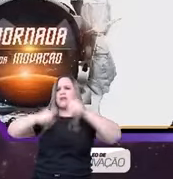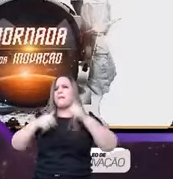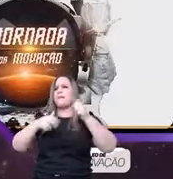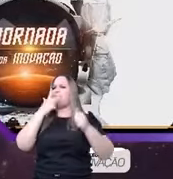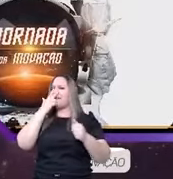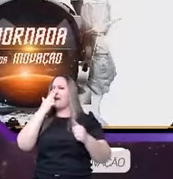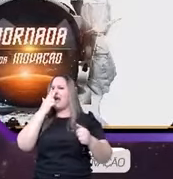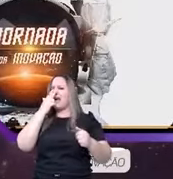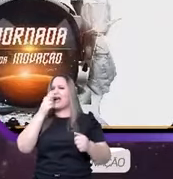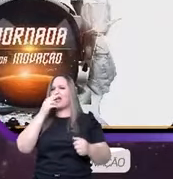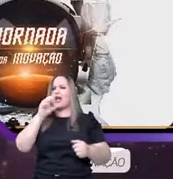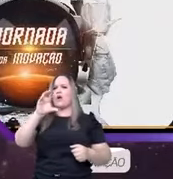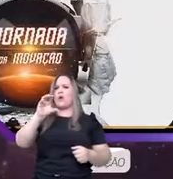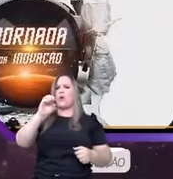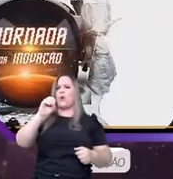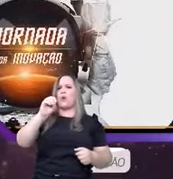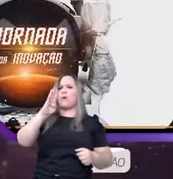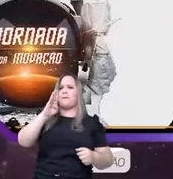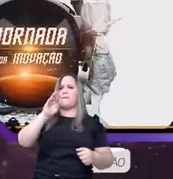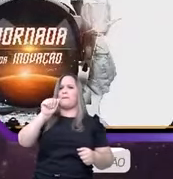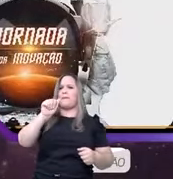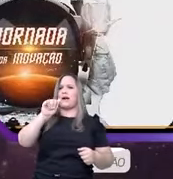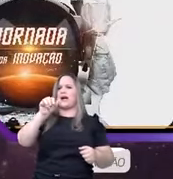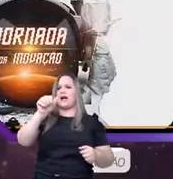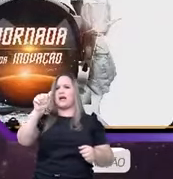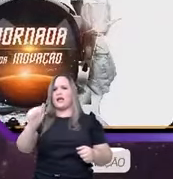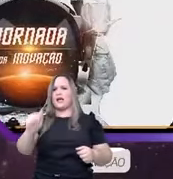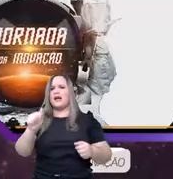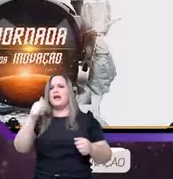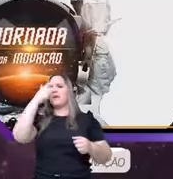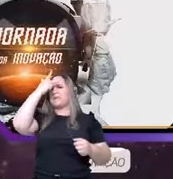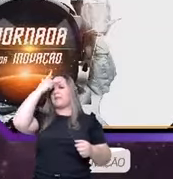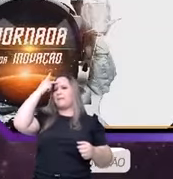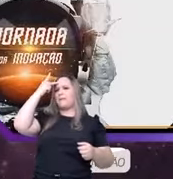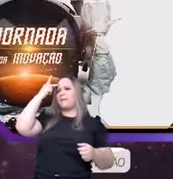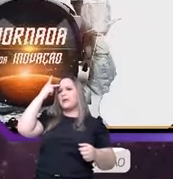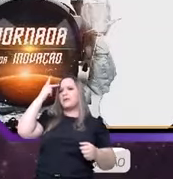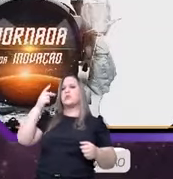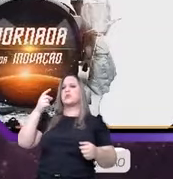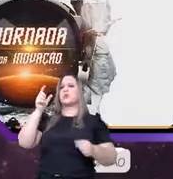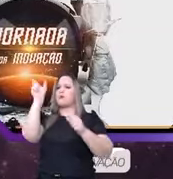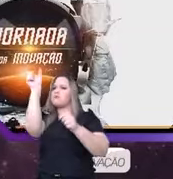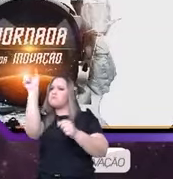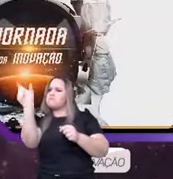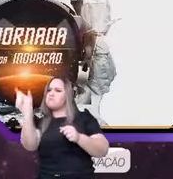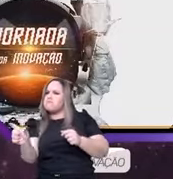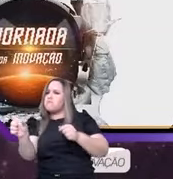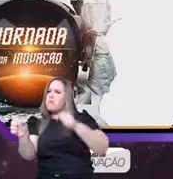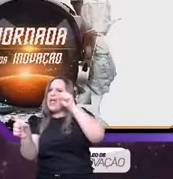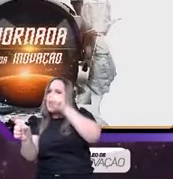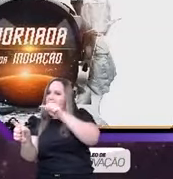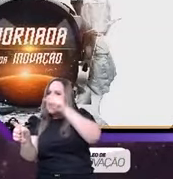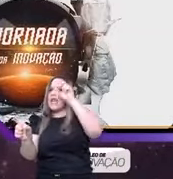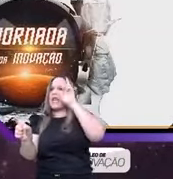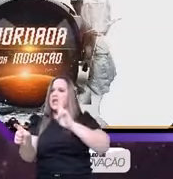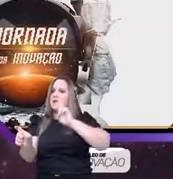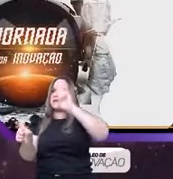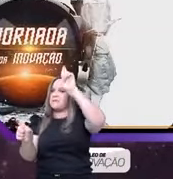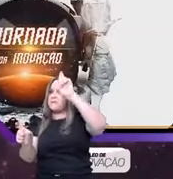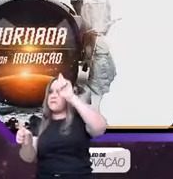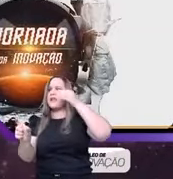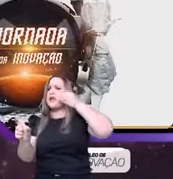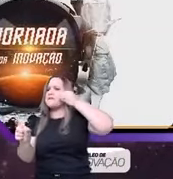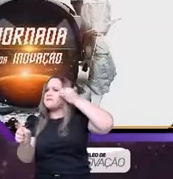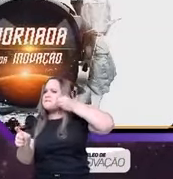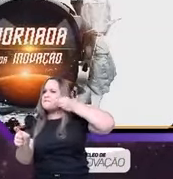E aí me vem a questão, né, quais seriam as cobaias de quais experimentações o judiciário estaria fazendo